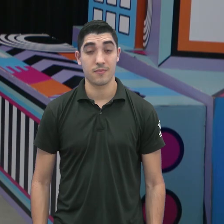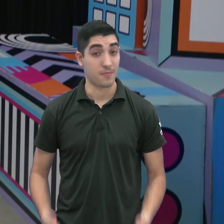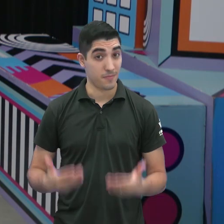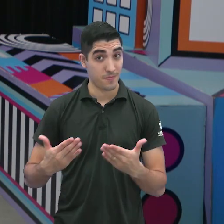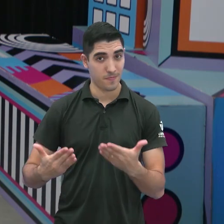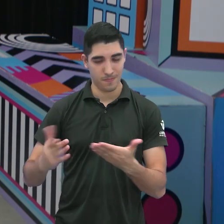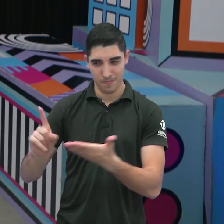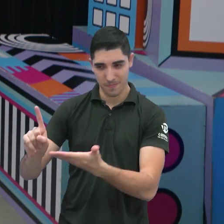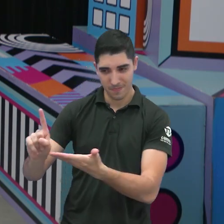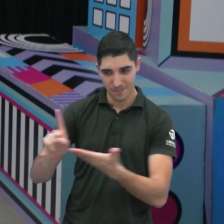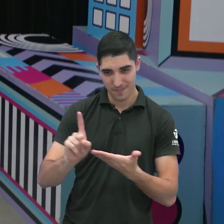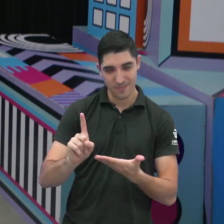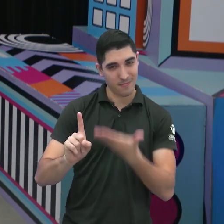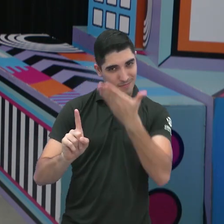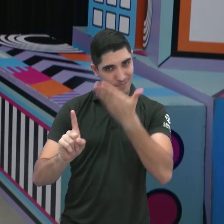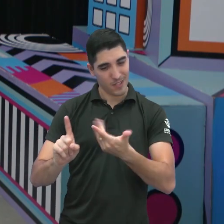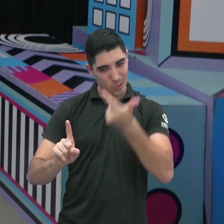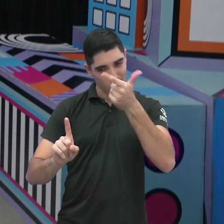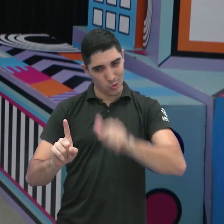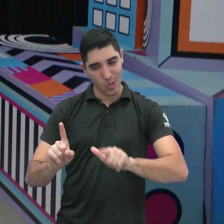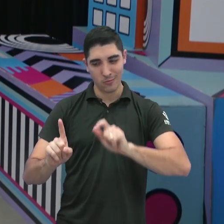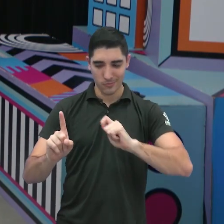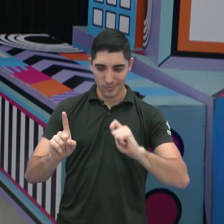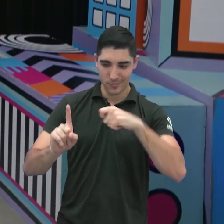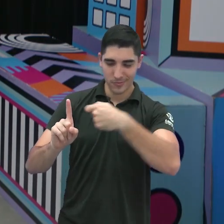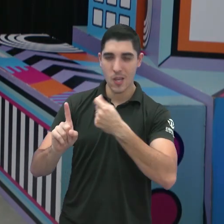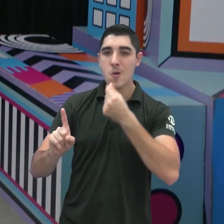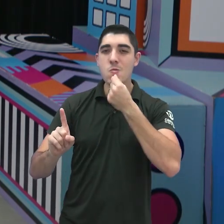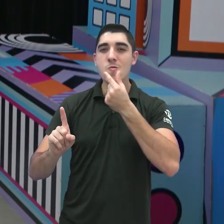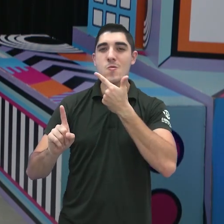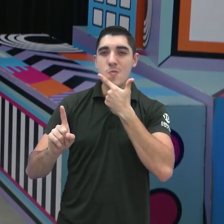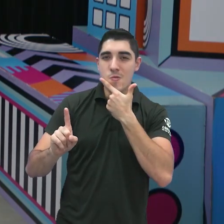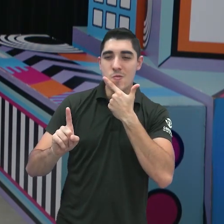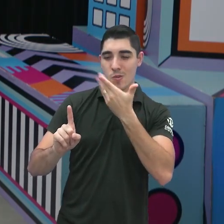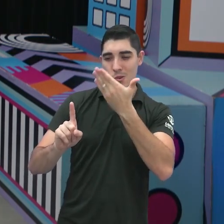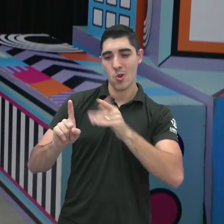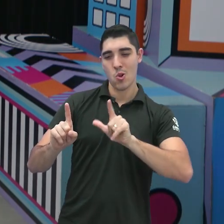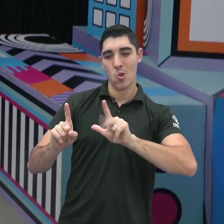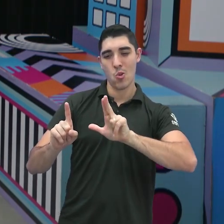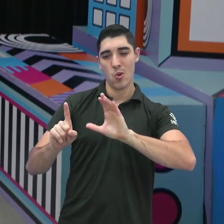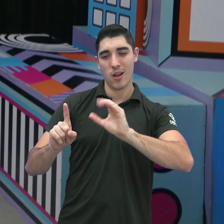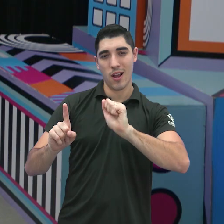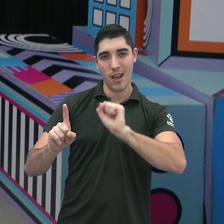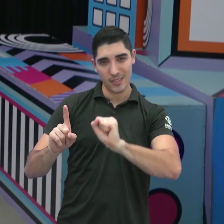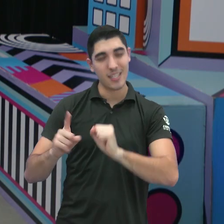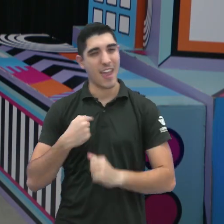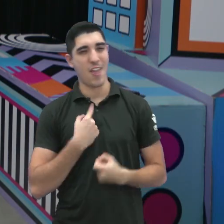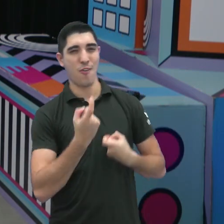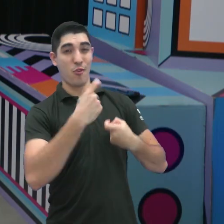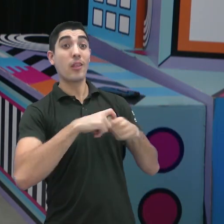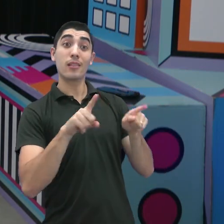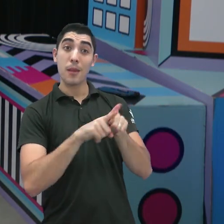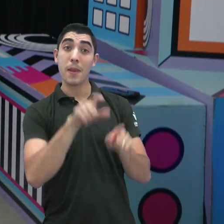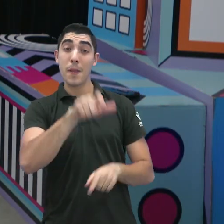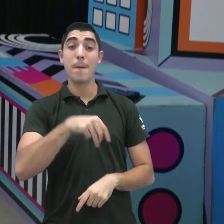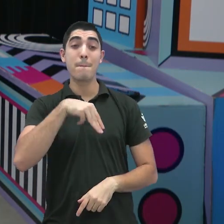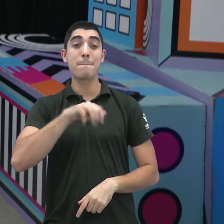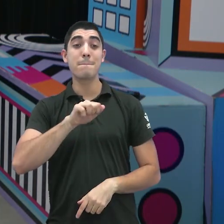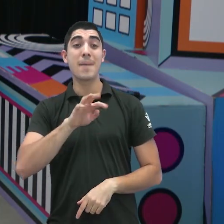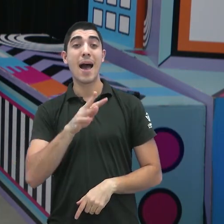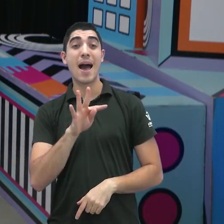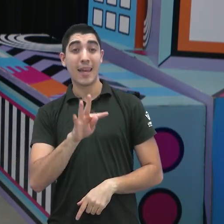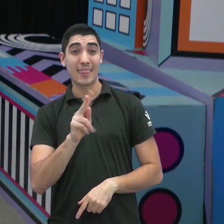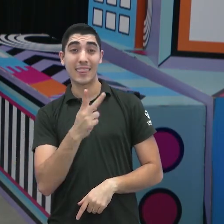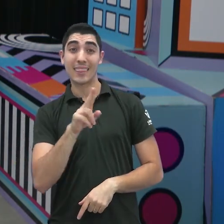Chega mais aqui no estúdio com a gente mais uma vez, nosso colunista, Lucas Guerra. Tô de volta e o Matheus de volta também. Tô de volta, ó. Lucas. Tá vendo? Não abandonei